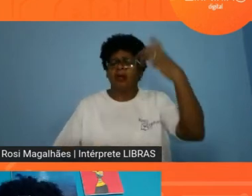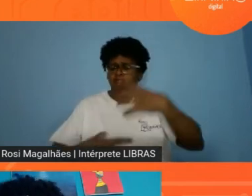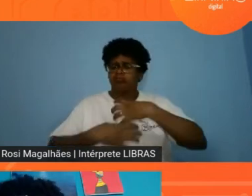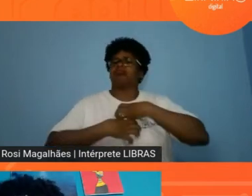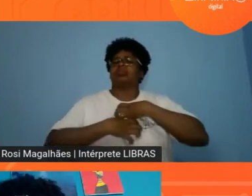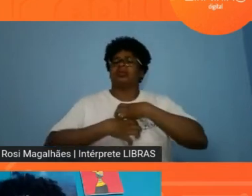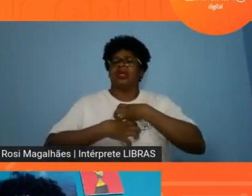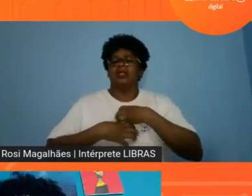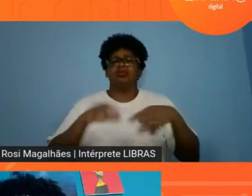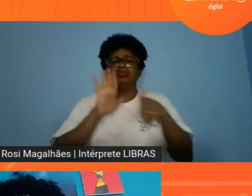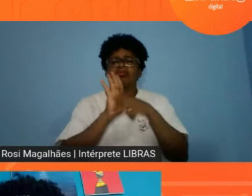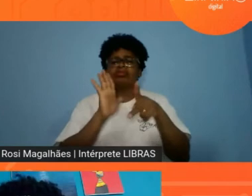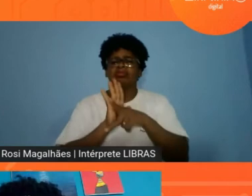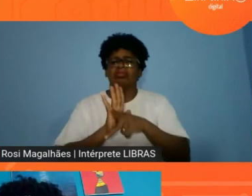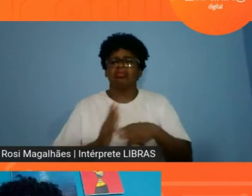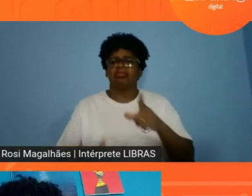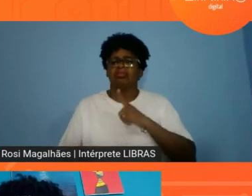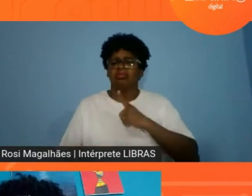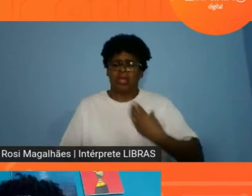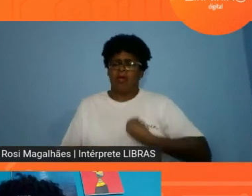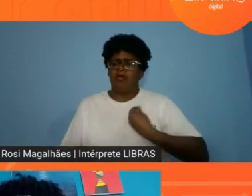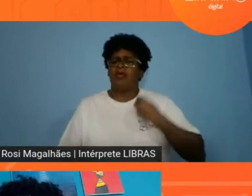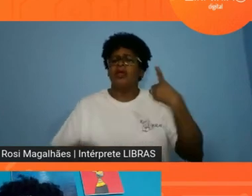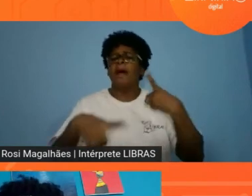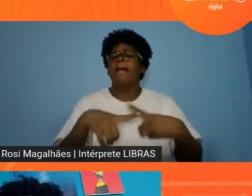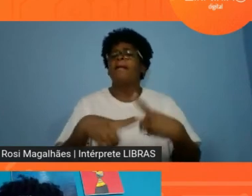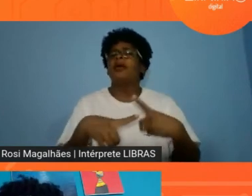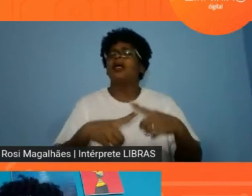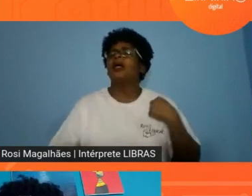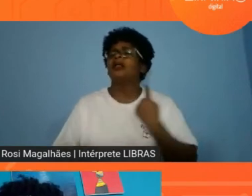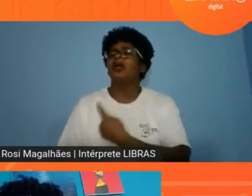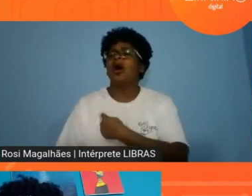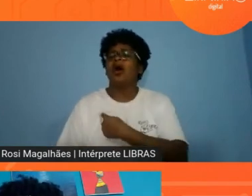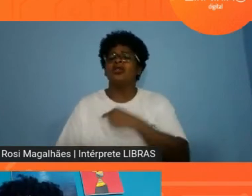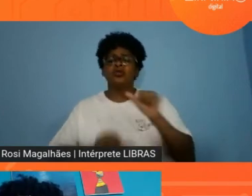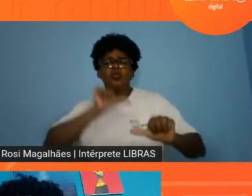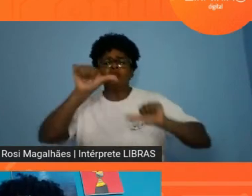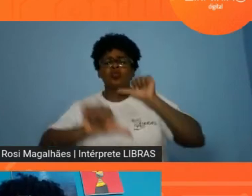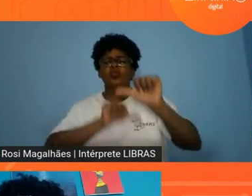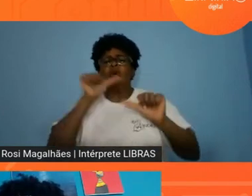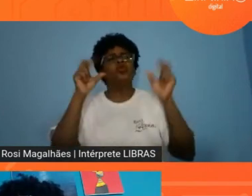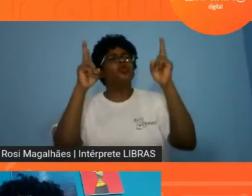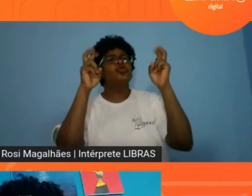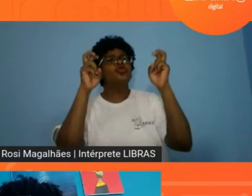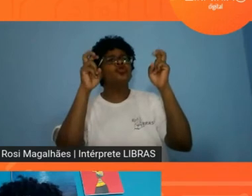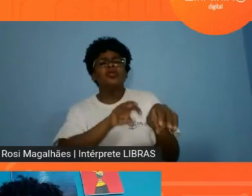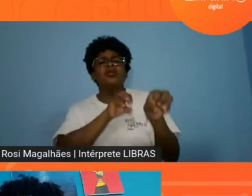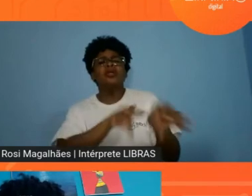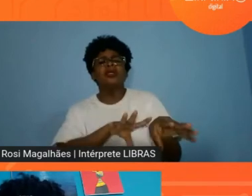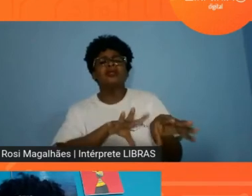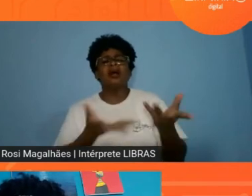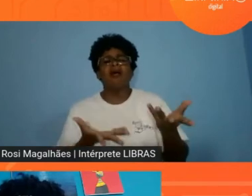essa análise, ela é difícil, porque nós seguimos aí um outro tipo de educação, o qual ela